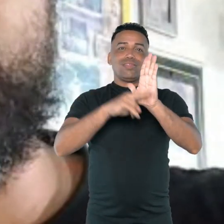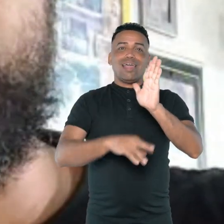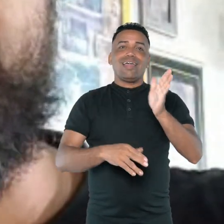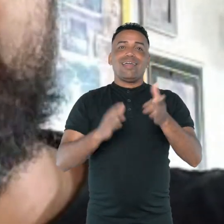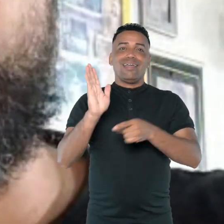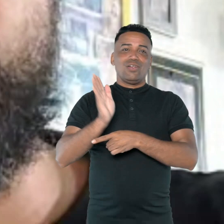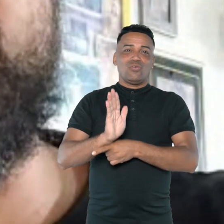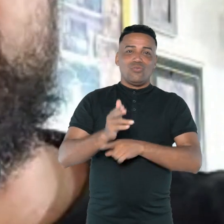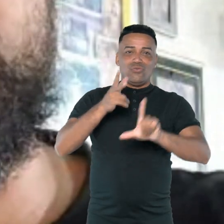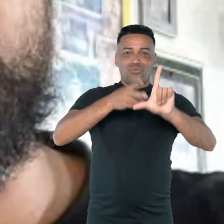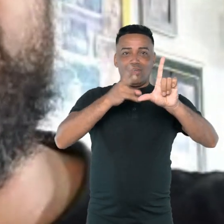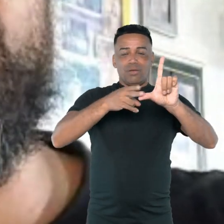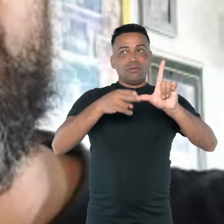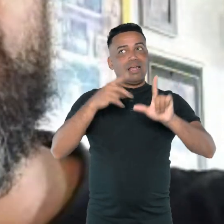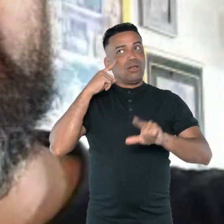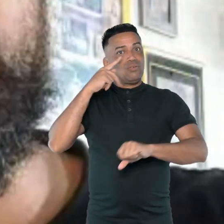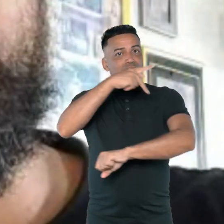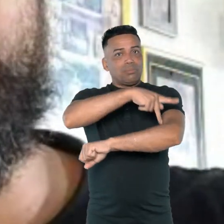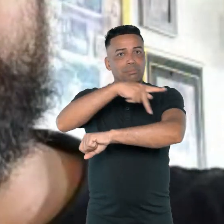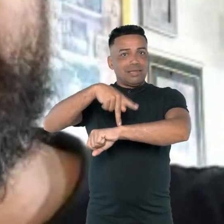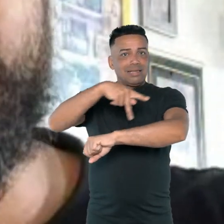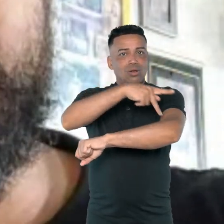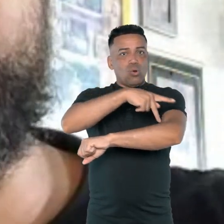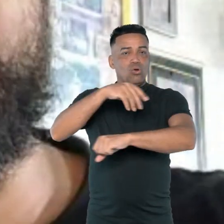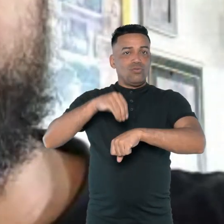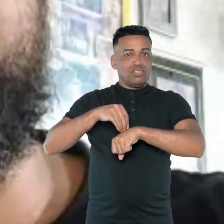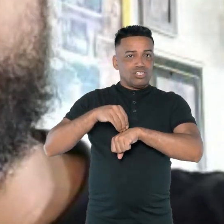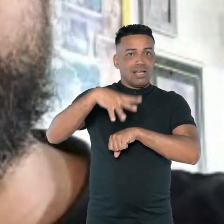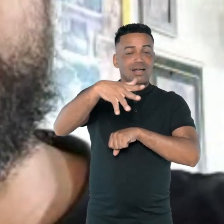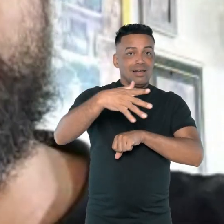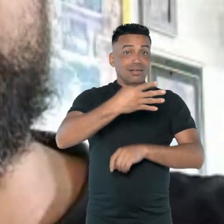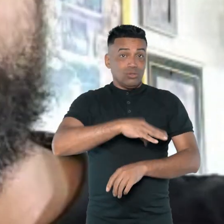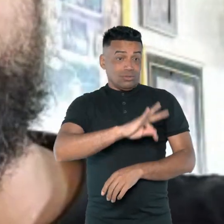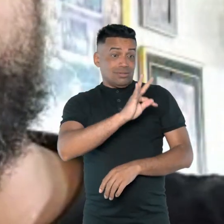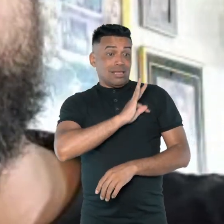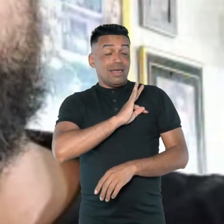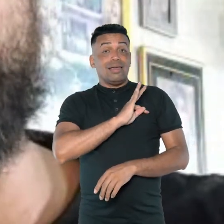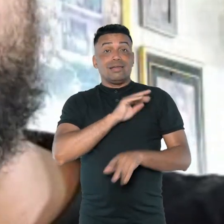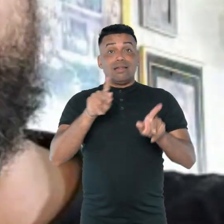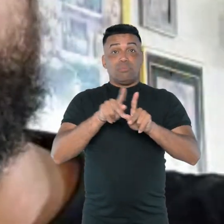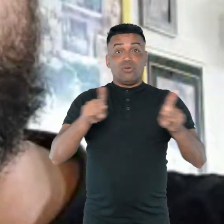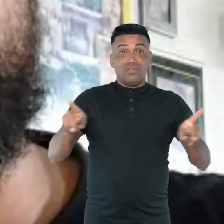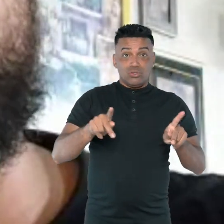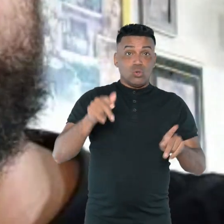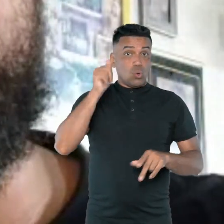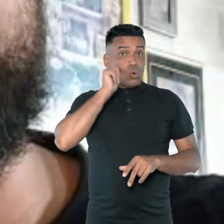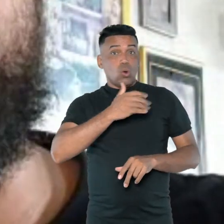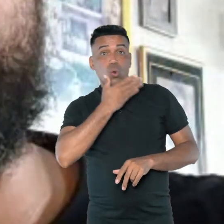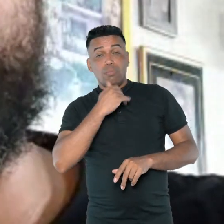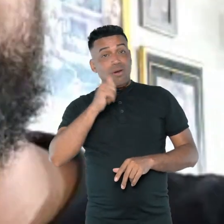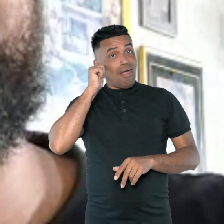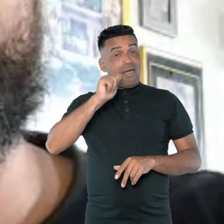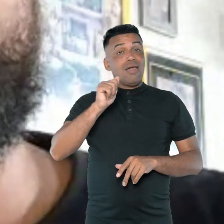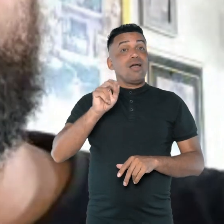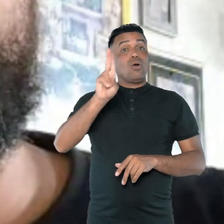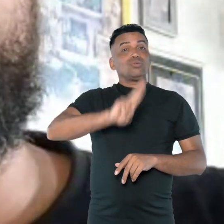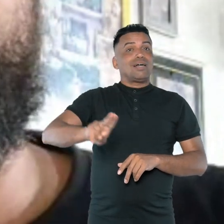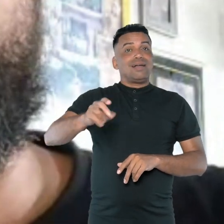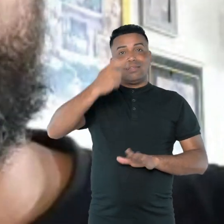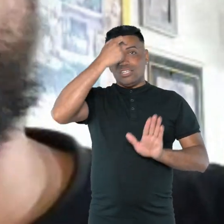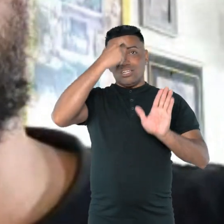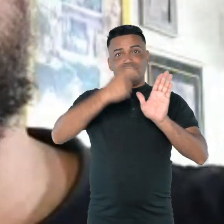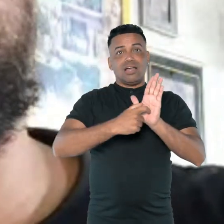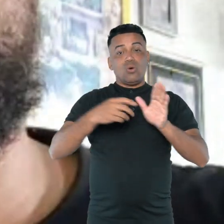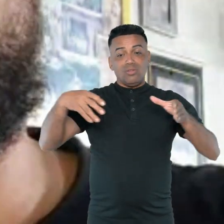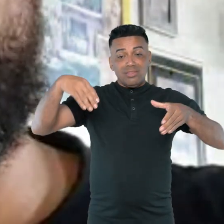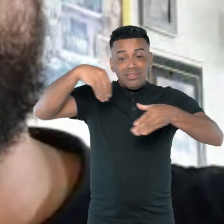quando eu vejo pedagogos indicando técnicas para as professoras utilizarem inteligência artificial dentro de sala de aula,